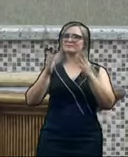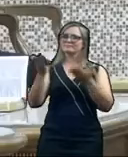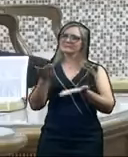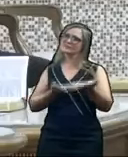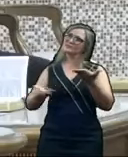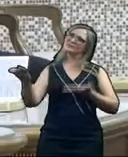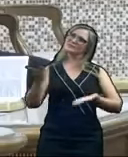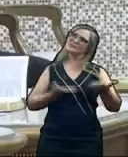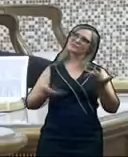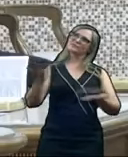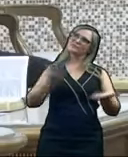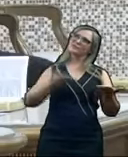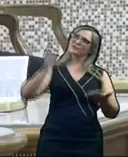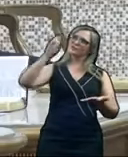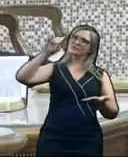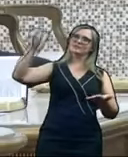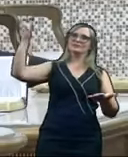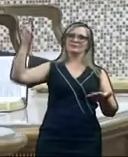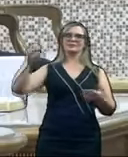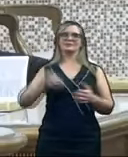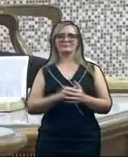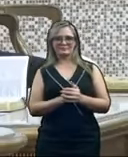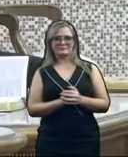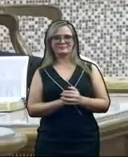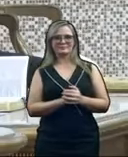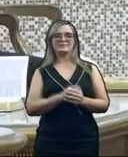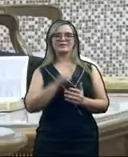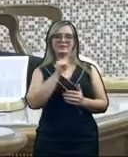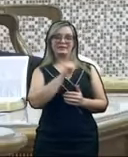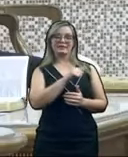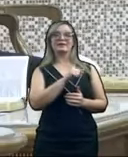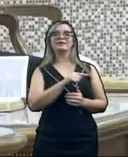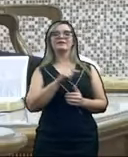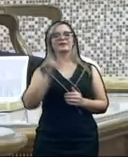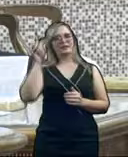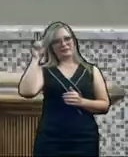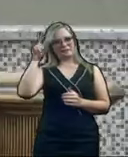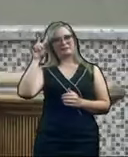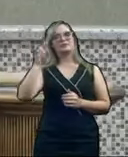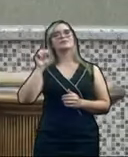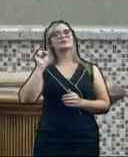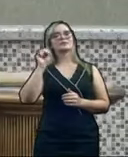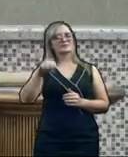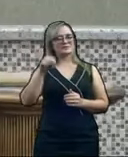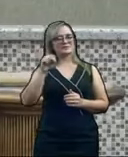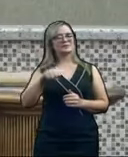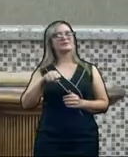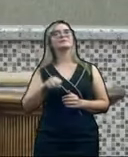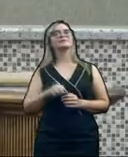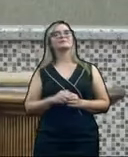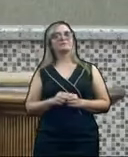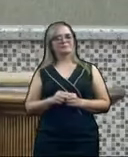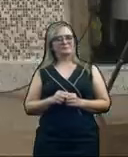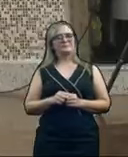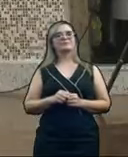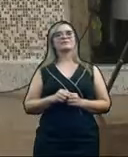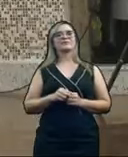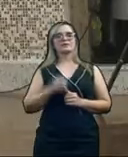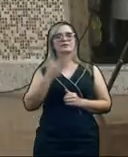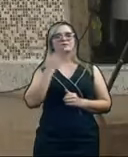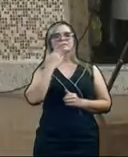altar e sacrificar a mim o Jacó então Chama sua família e fala